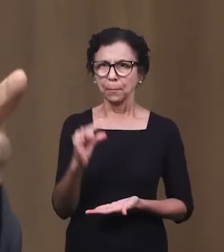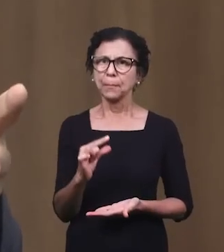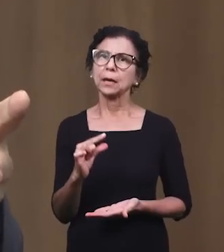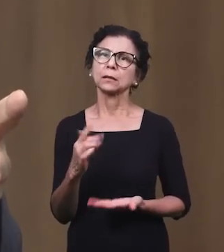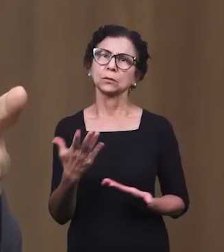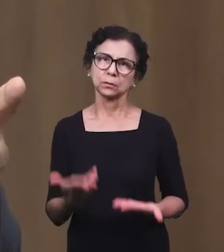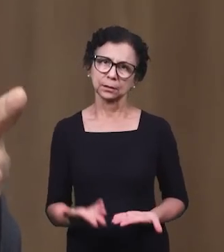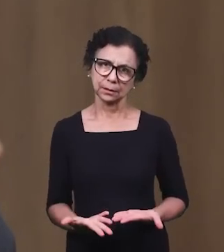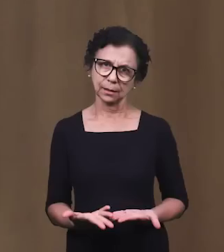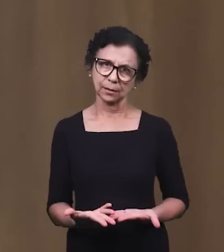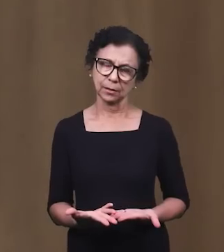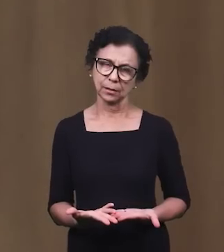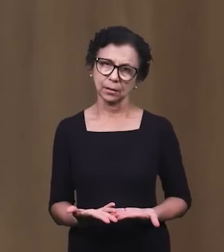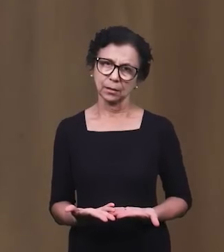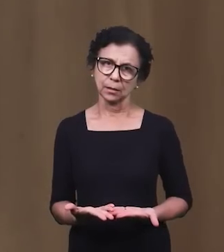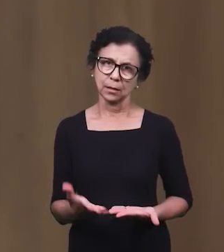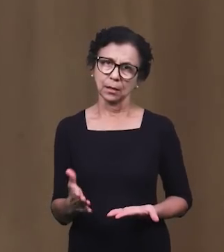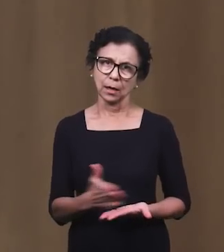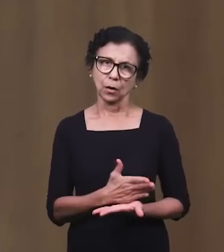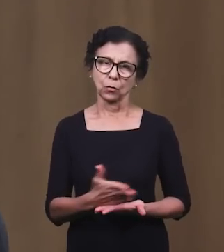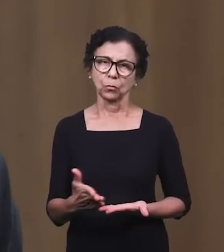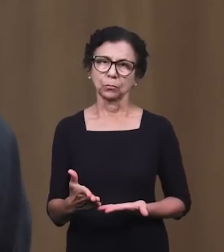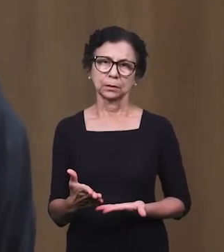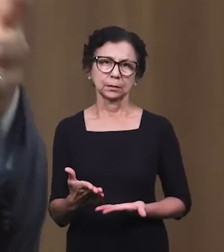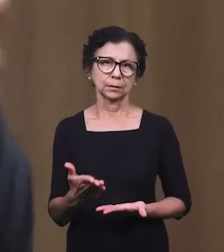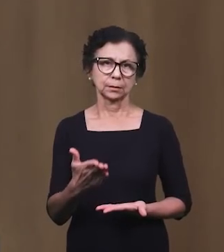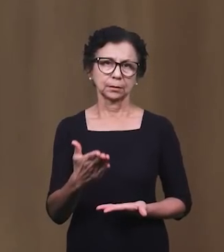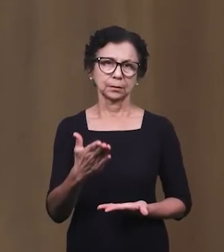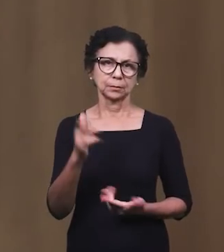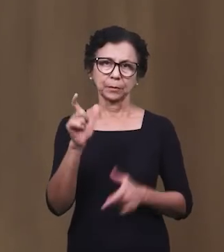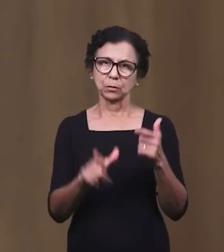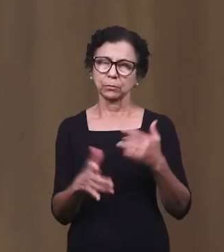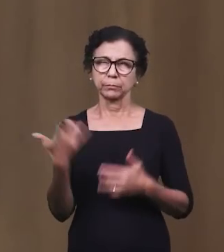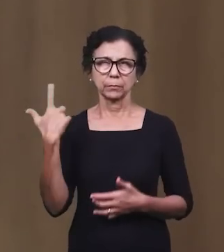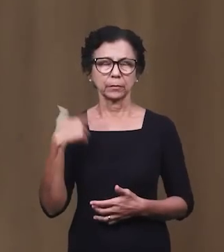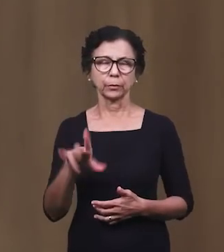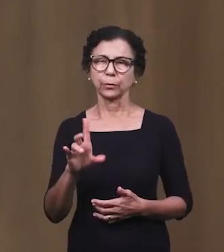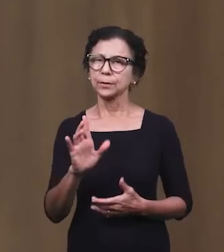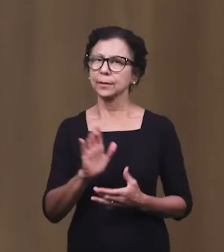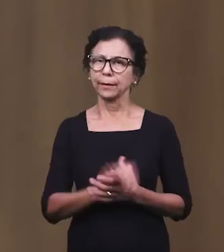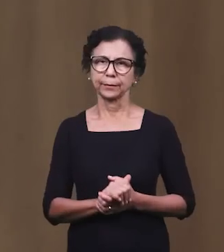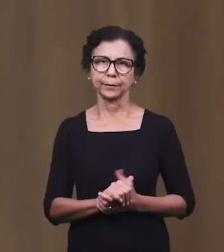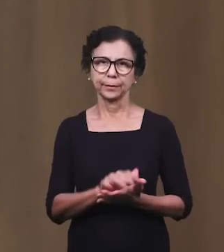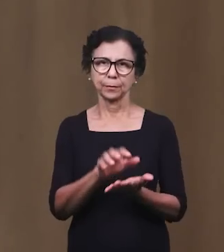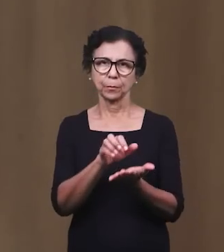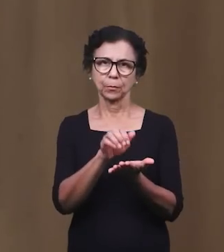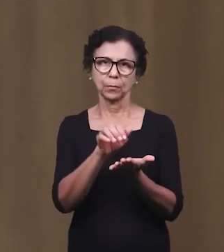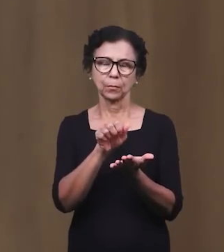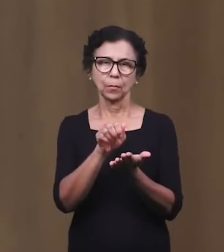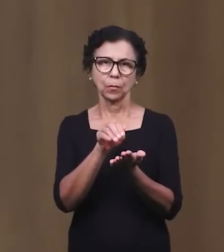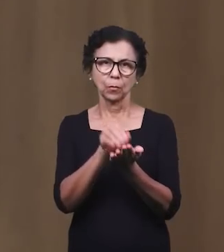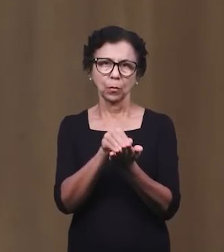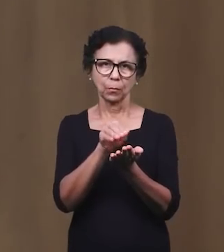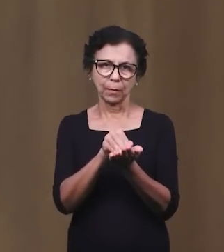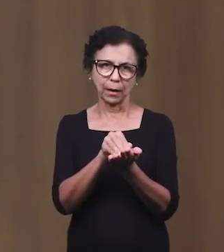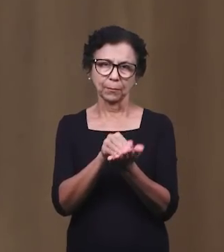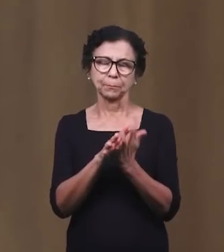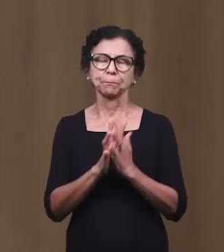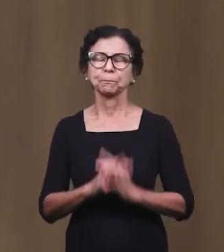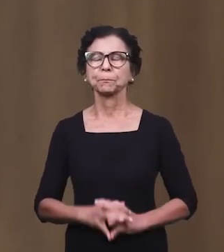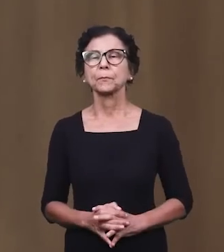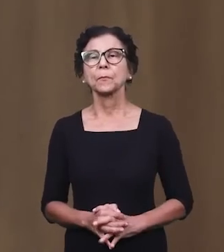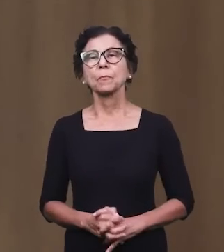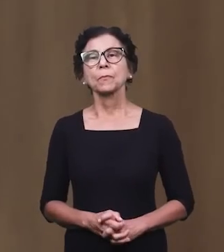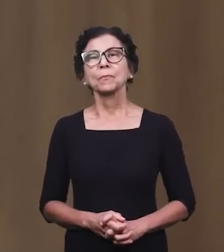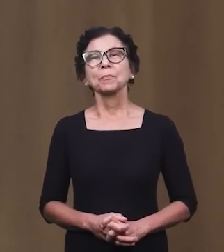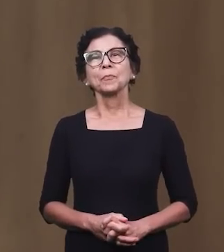Muitas pessoas não conseguem, porque a vida é difícil, todo mundo enfrenta muita dificuldade. E sobrando esse recurso,